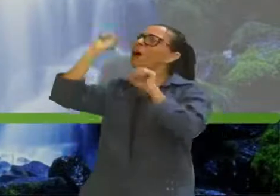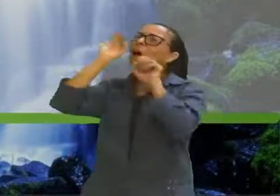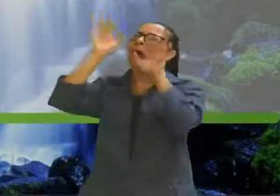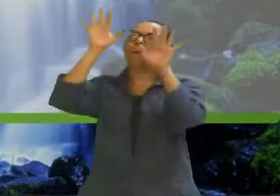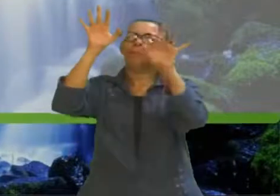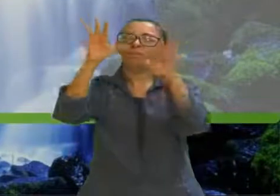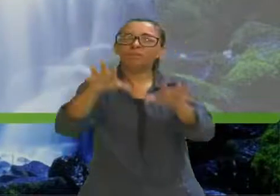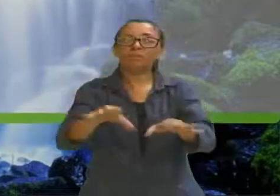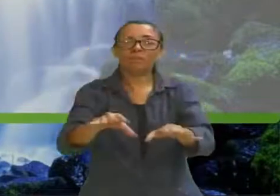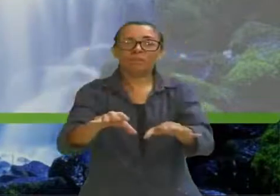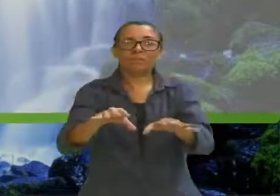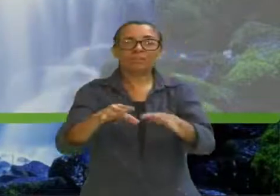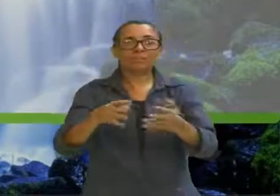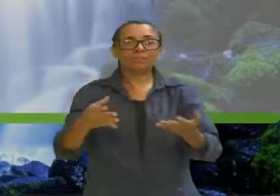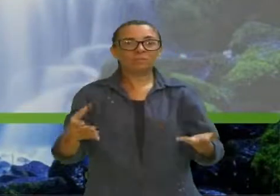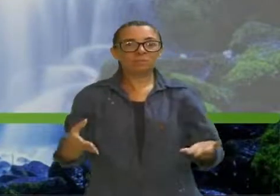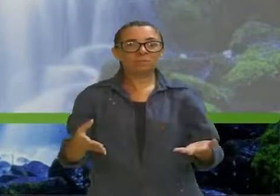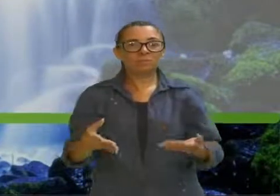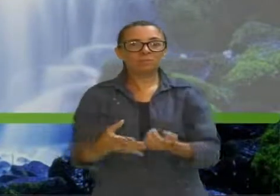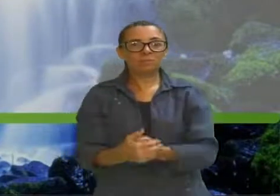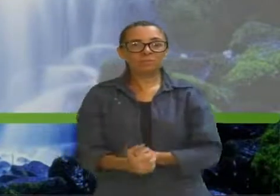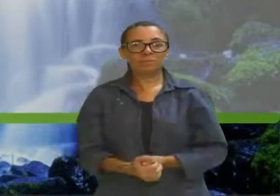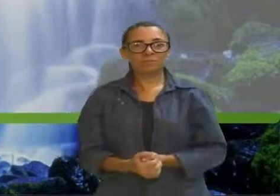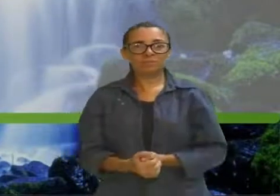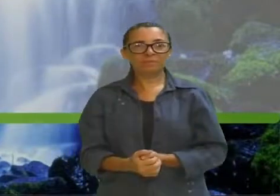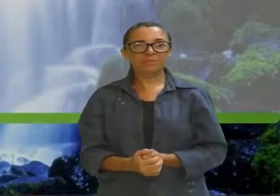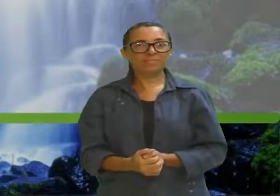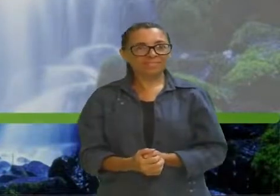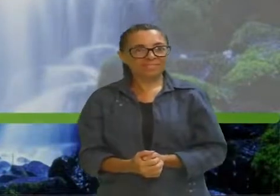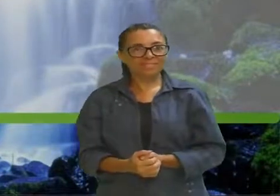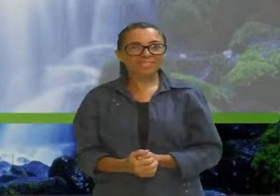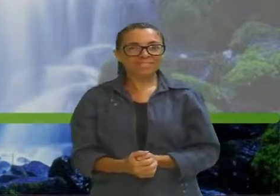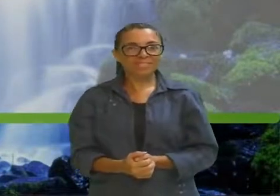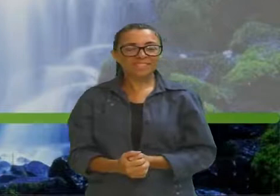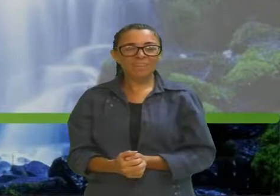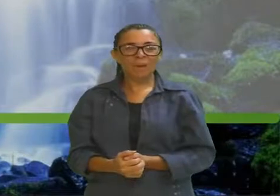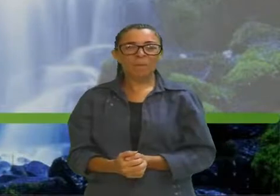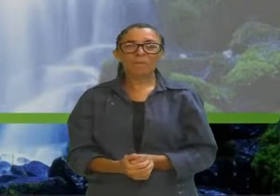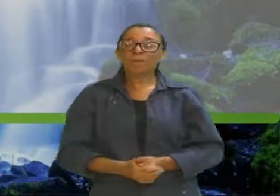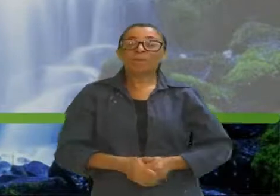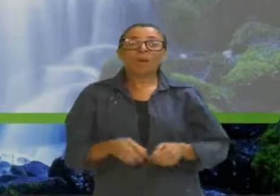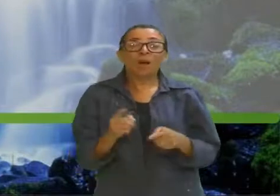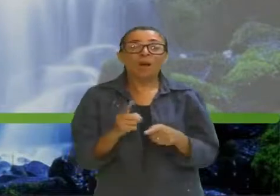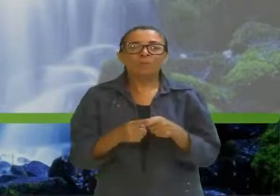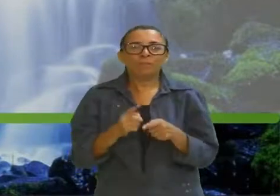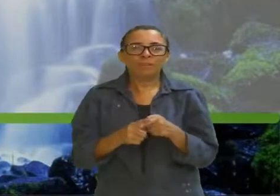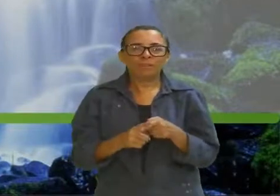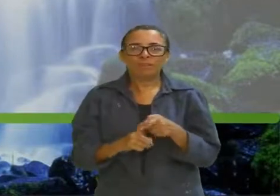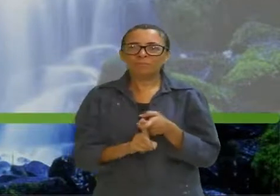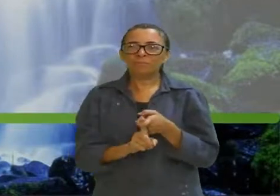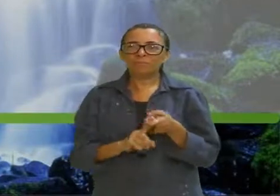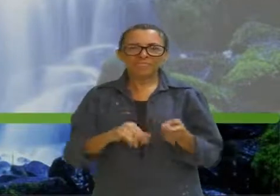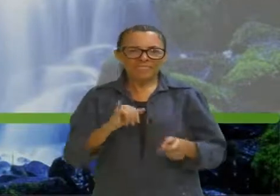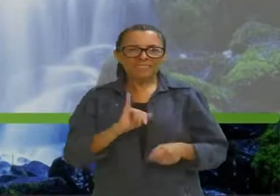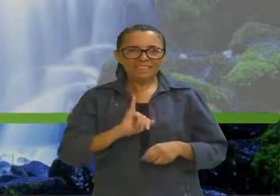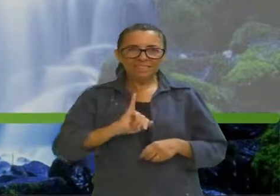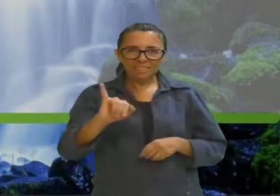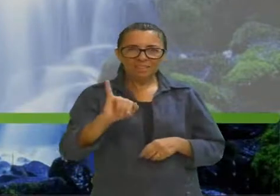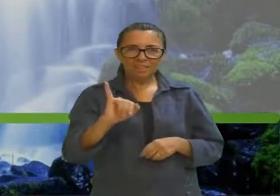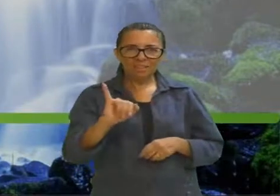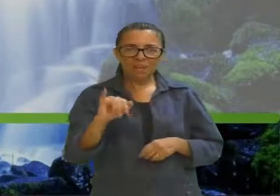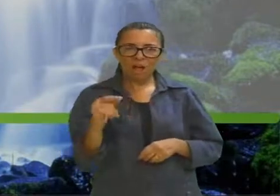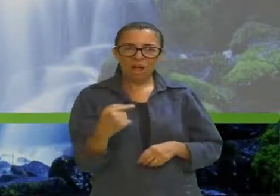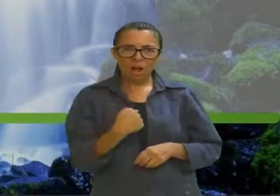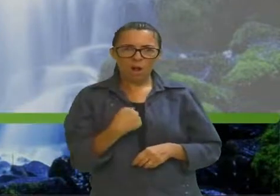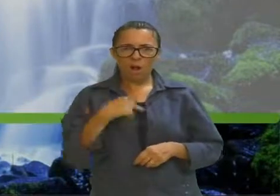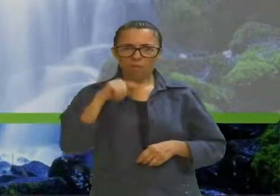conhecê-lo, passa também a obedecê-lo. Se você não obedece a Deus, é sinal de que você